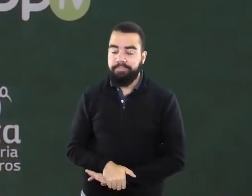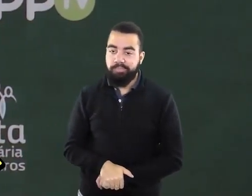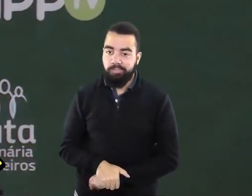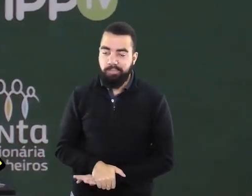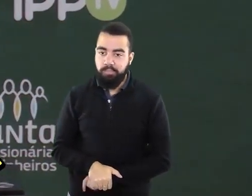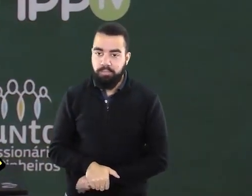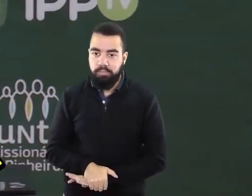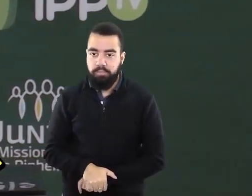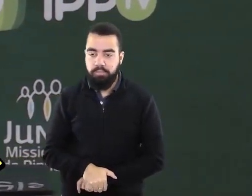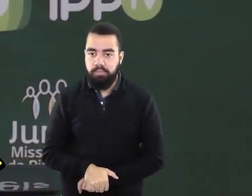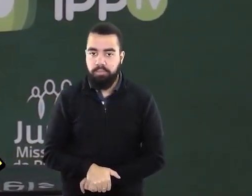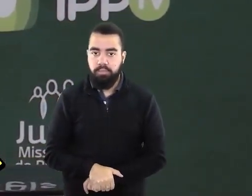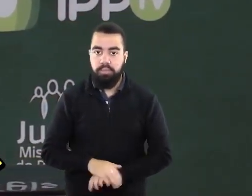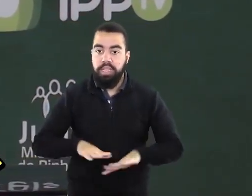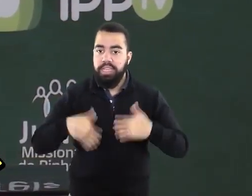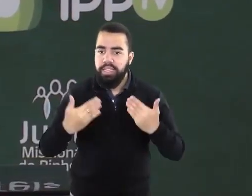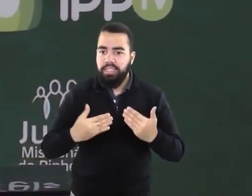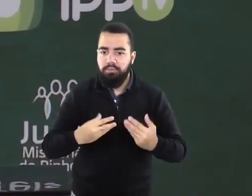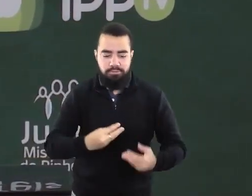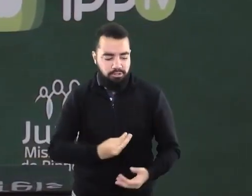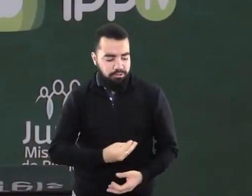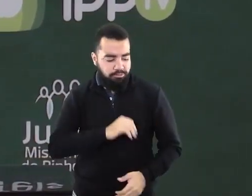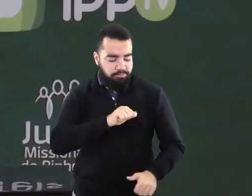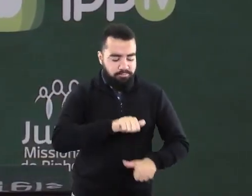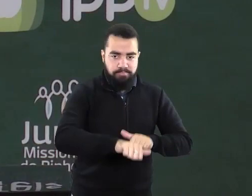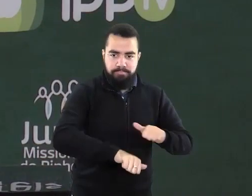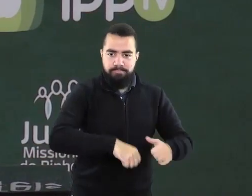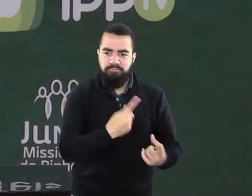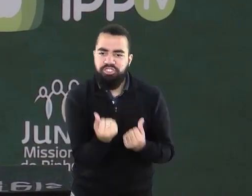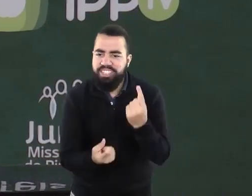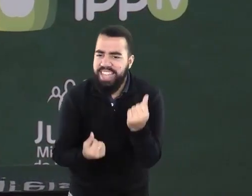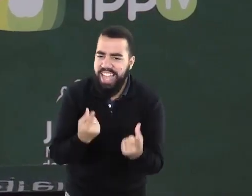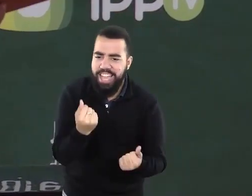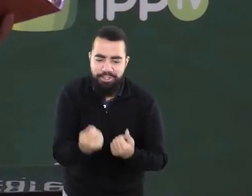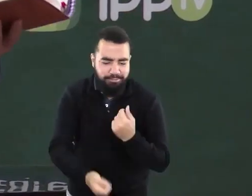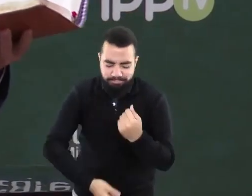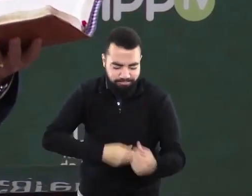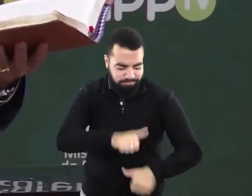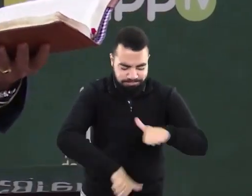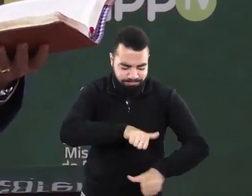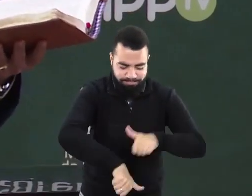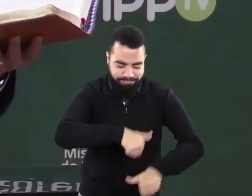amor, seria de todo desprezado. O amor é incorruptível. Você não se casou